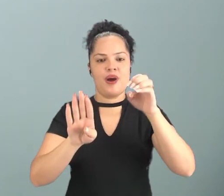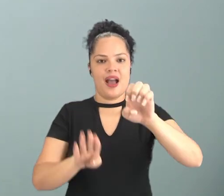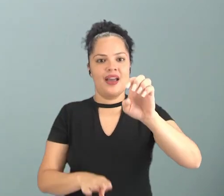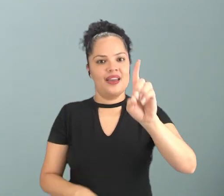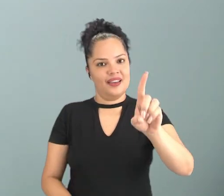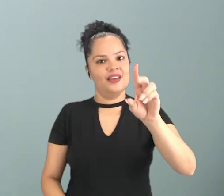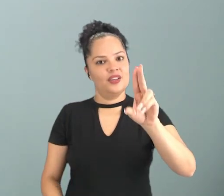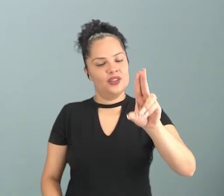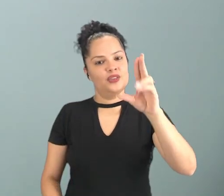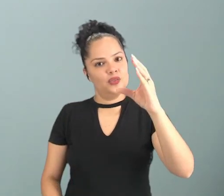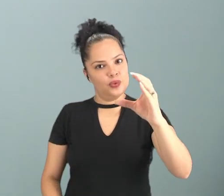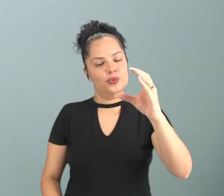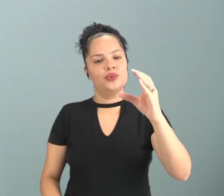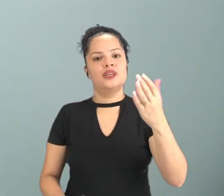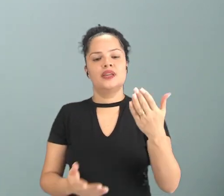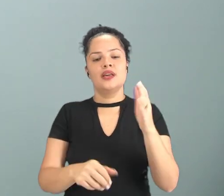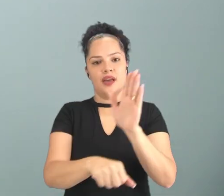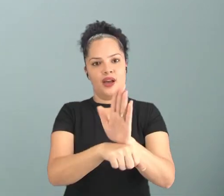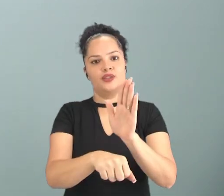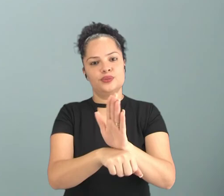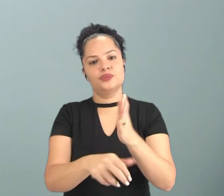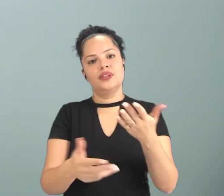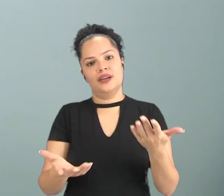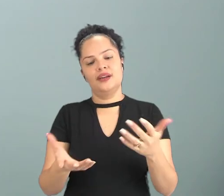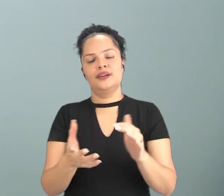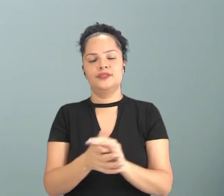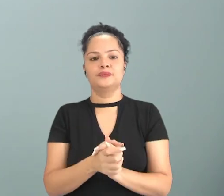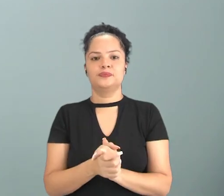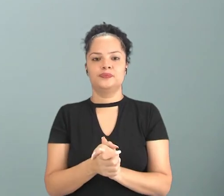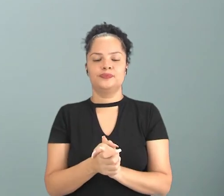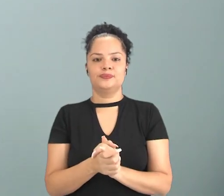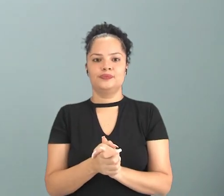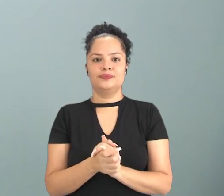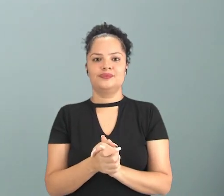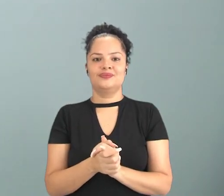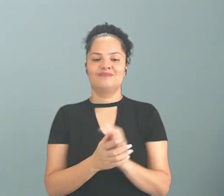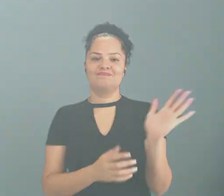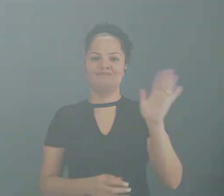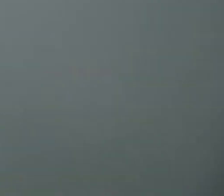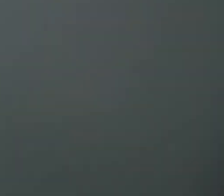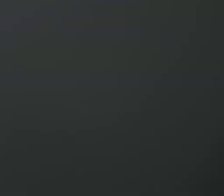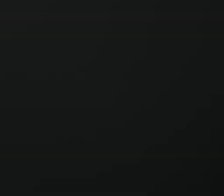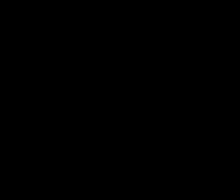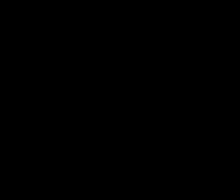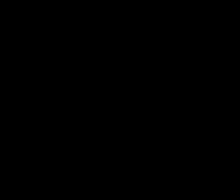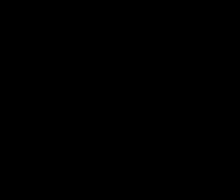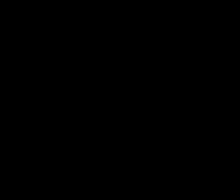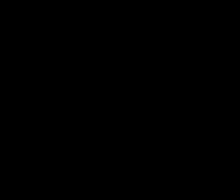www.educ.ci.ac.gov.br. Até logo!